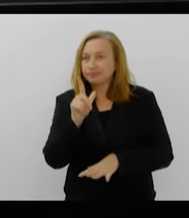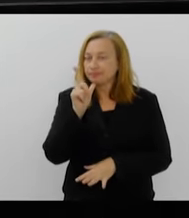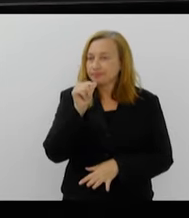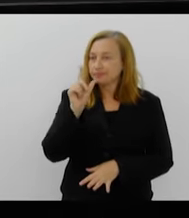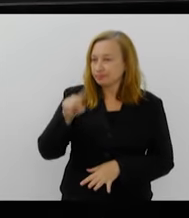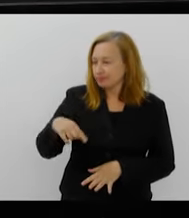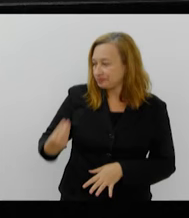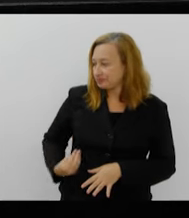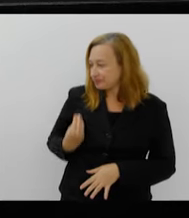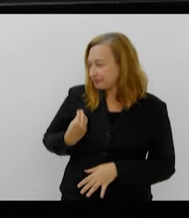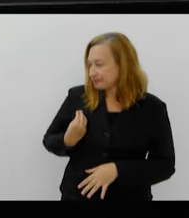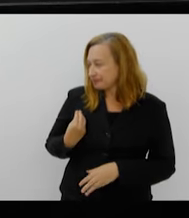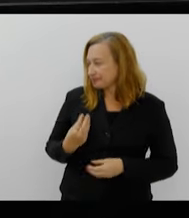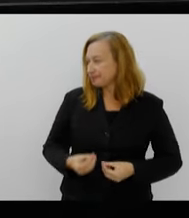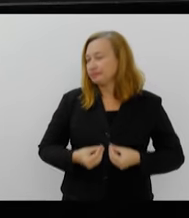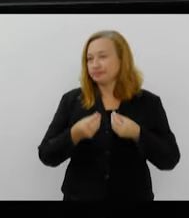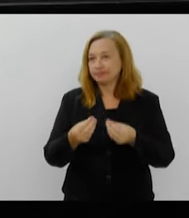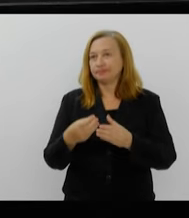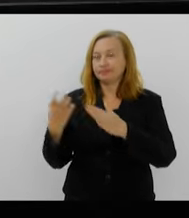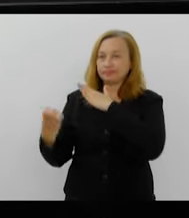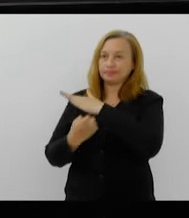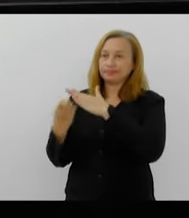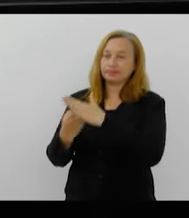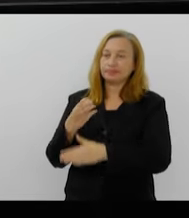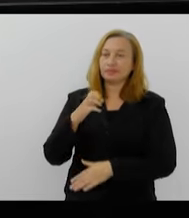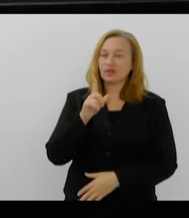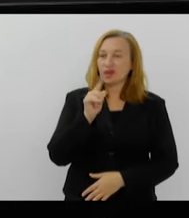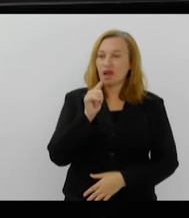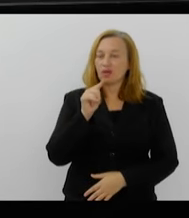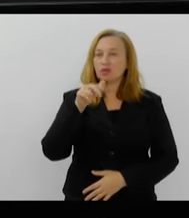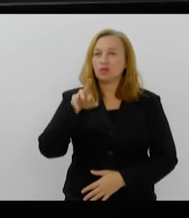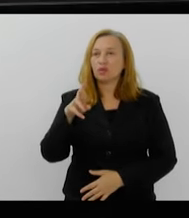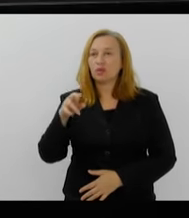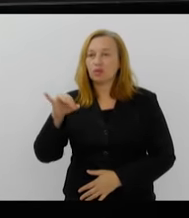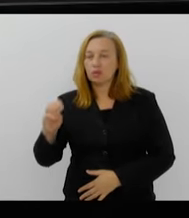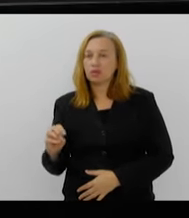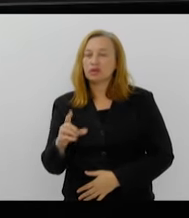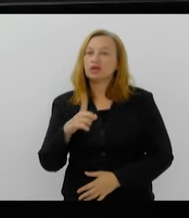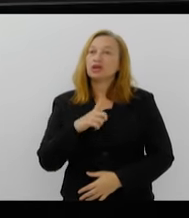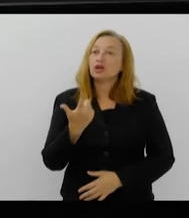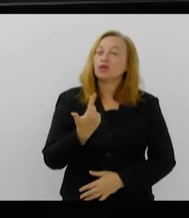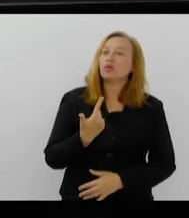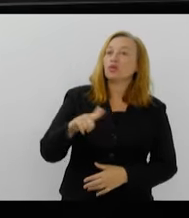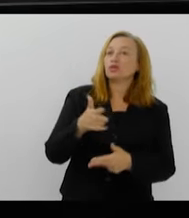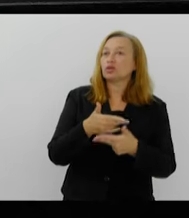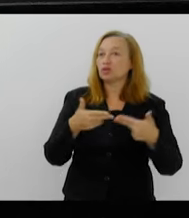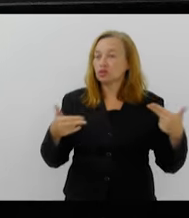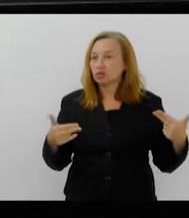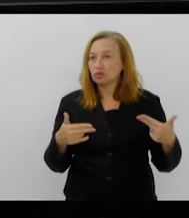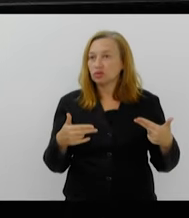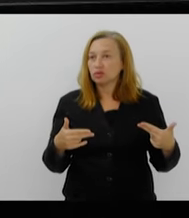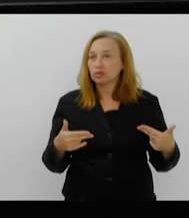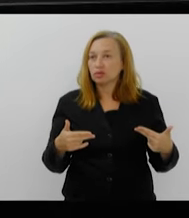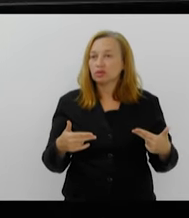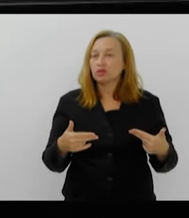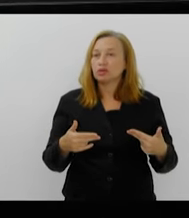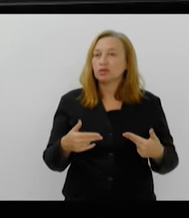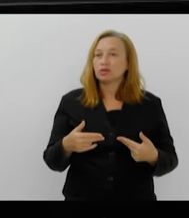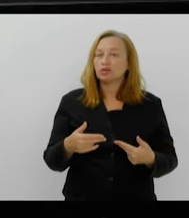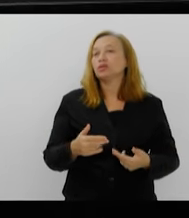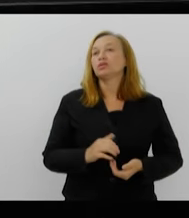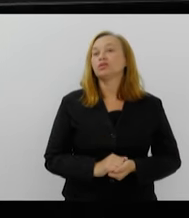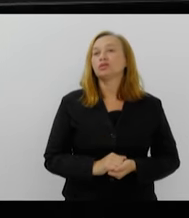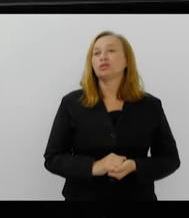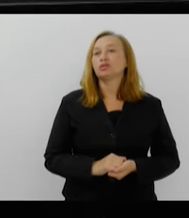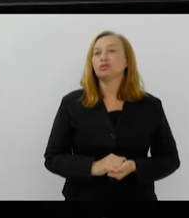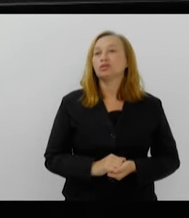vida, entregamos para essa empresa chamada Águas do Rio, que tem, entre outras coisas, além de maltratar o povo